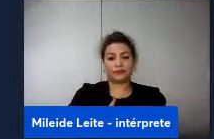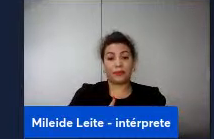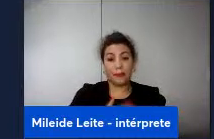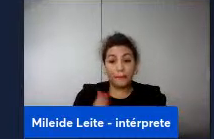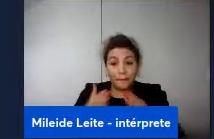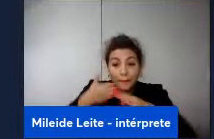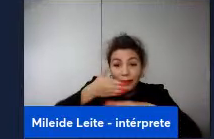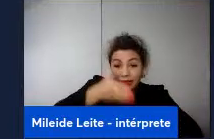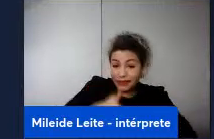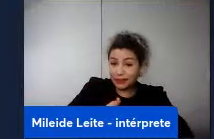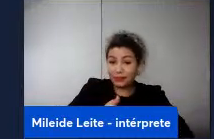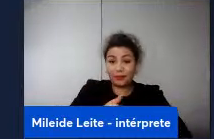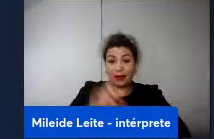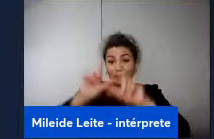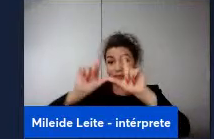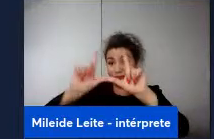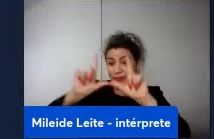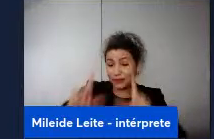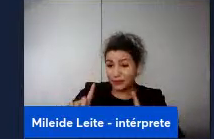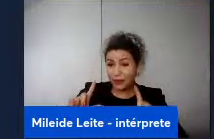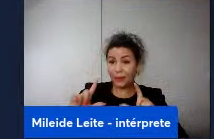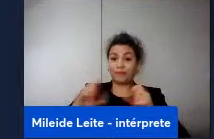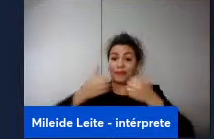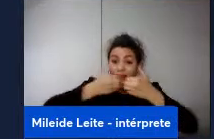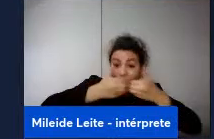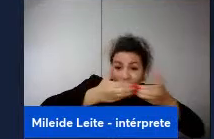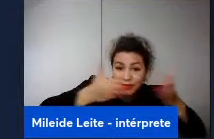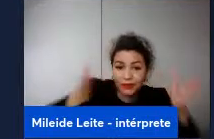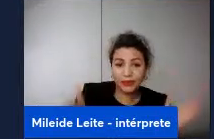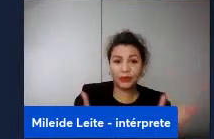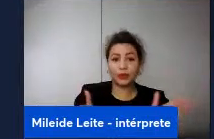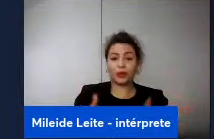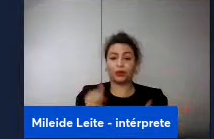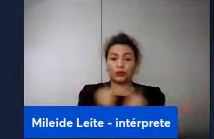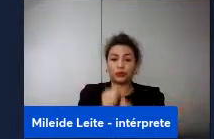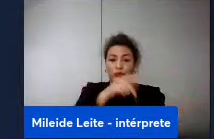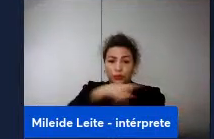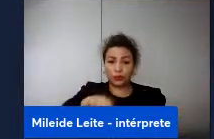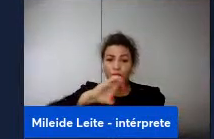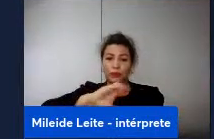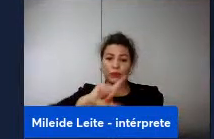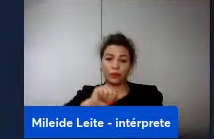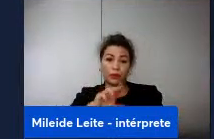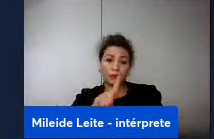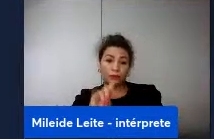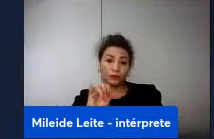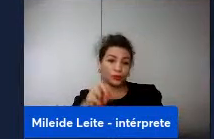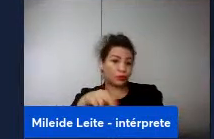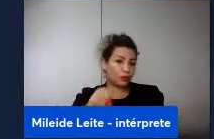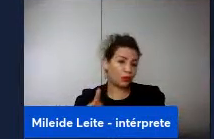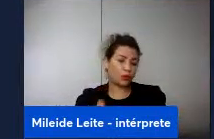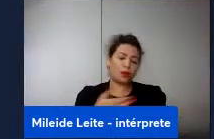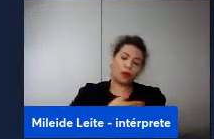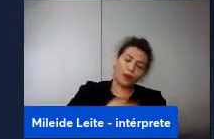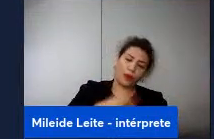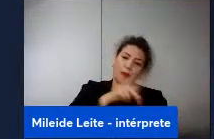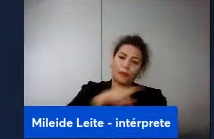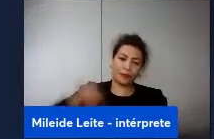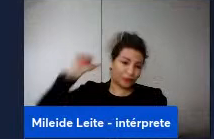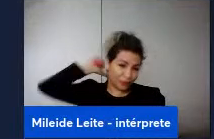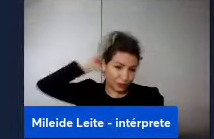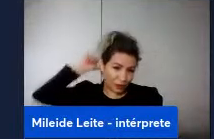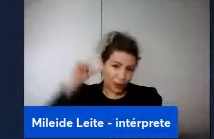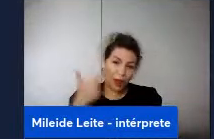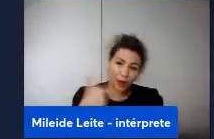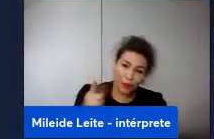participar aqui dessa mesa, dessa cerimônia de abertura com o professor Cláudio Honor, que é um parceiro que eu tenho, com o professor Benedito, que é o